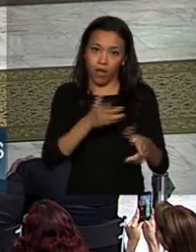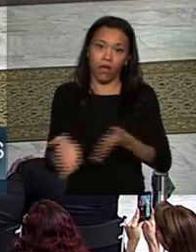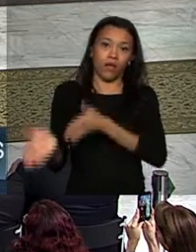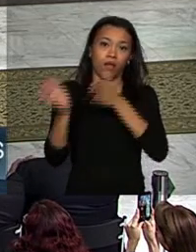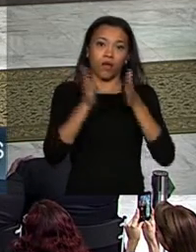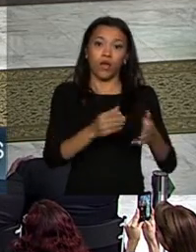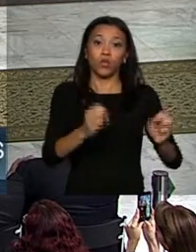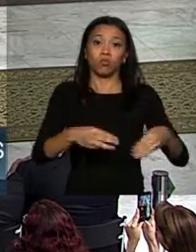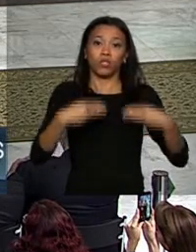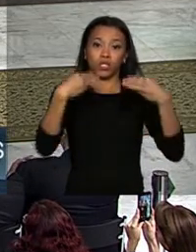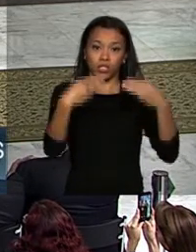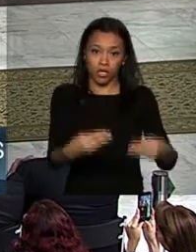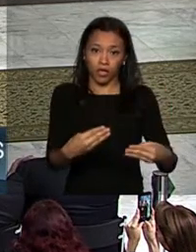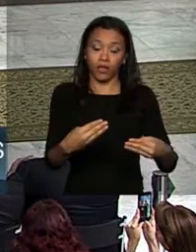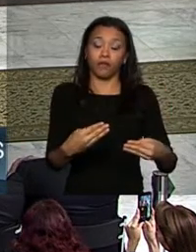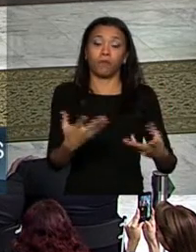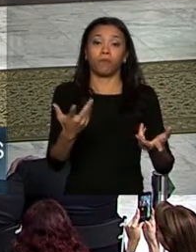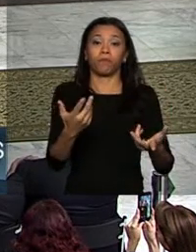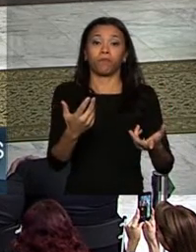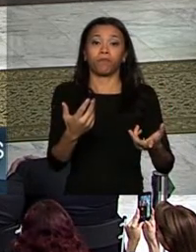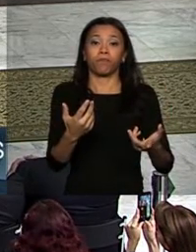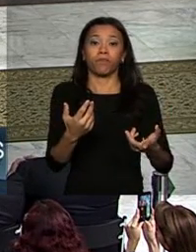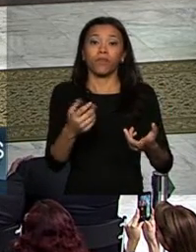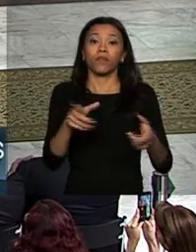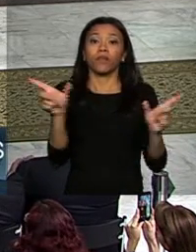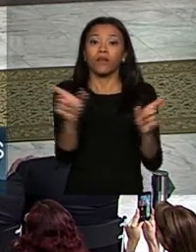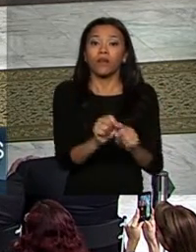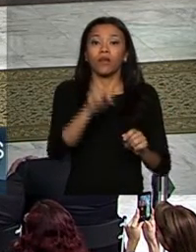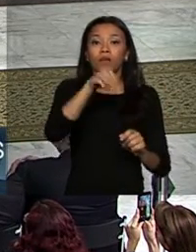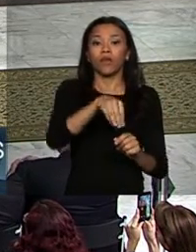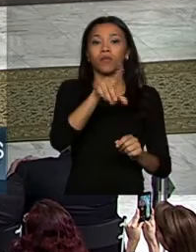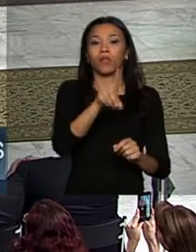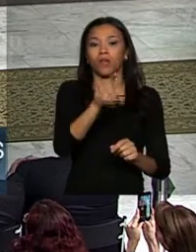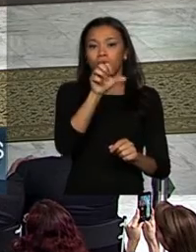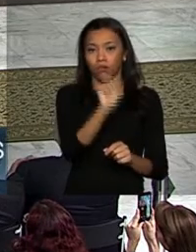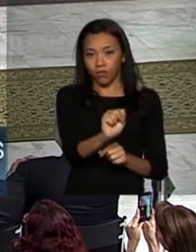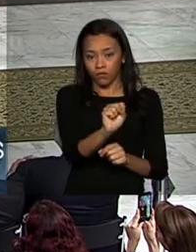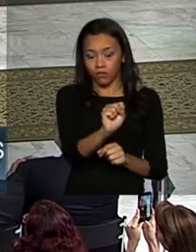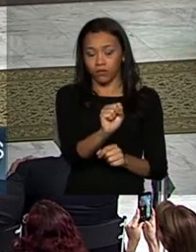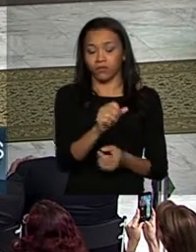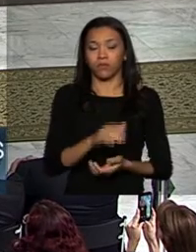Ministério do Desenvolvimento Social e Combate à Fome,